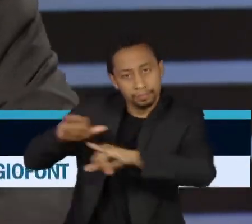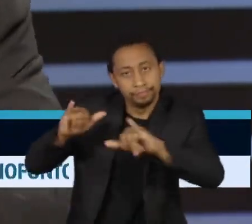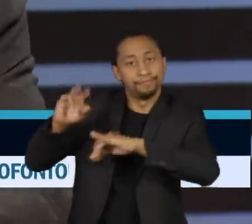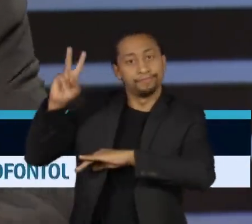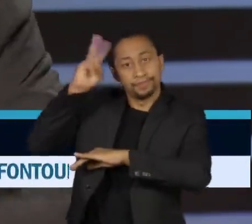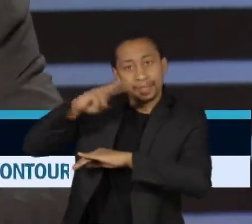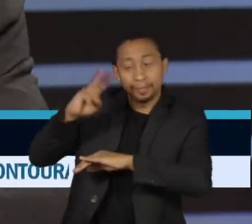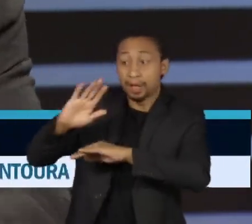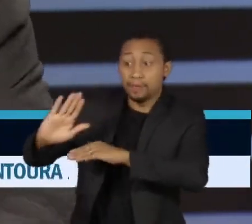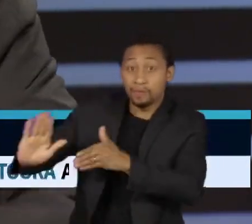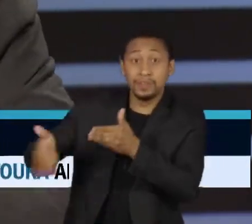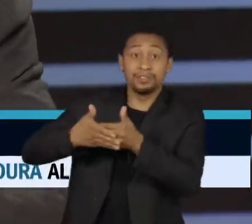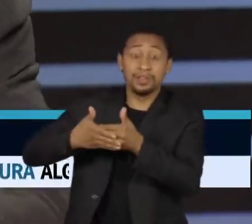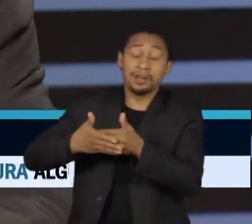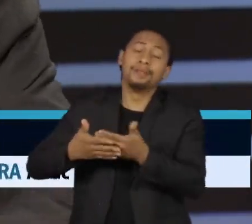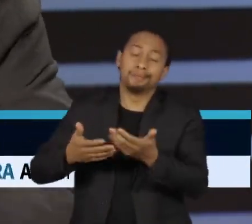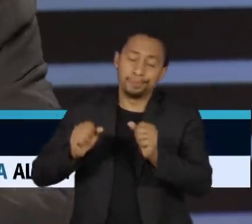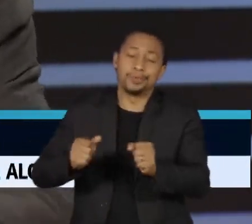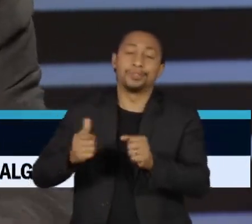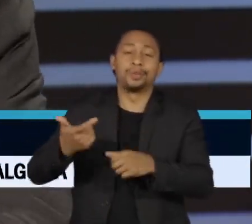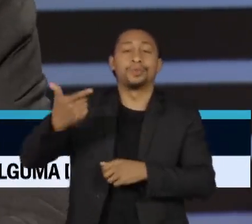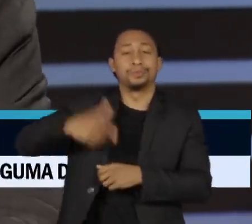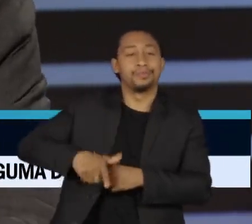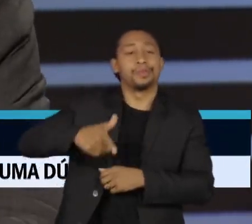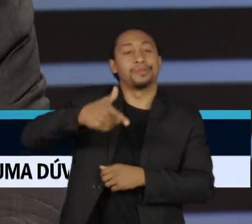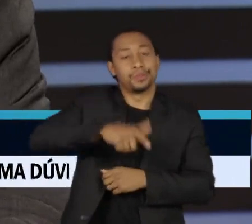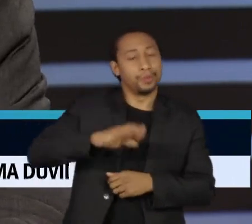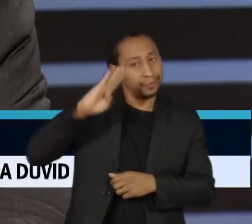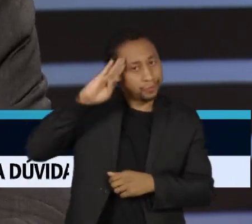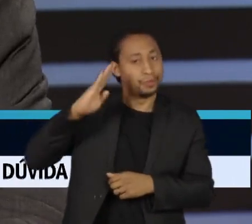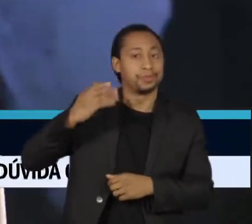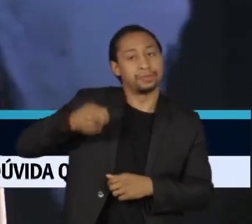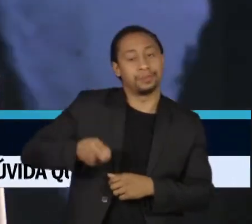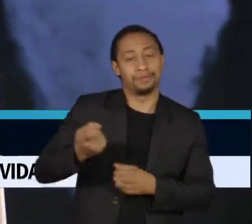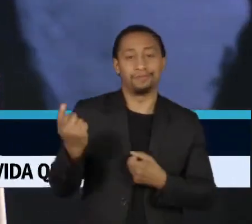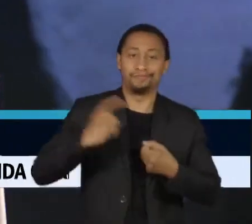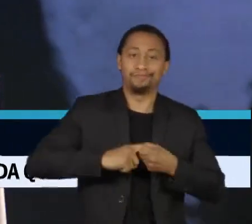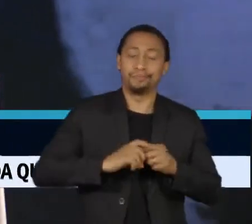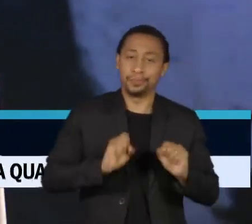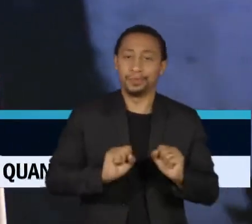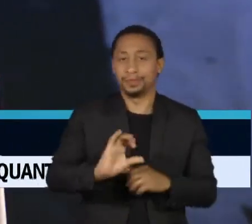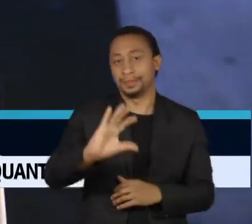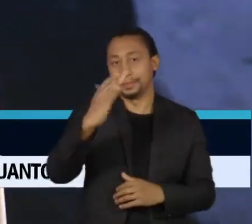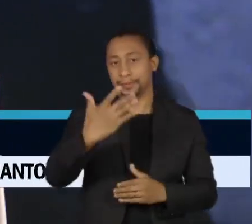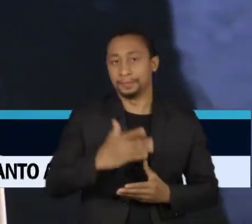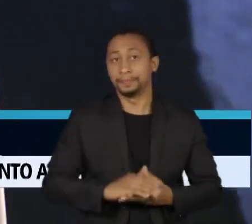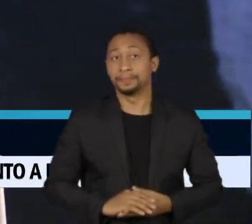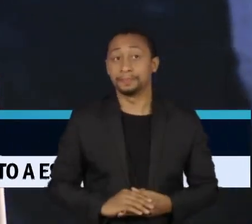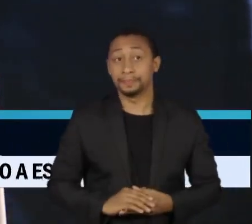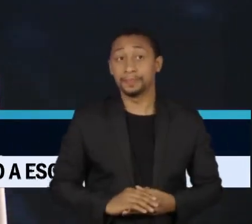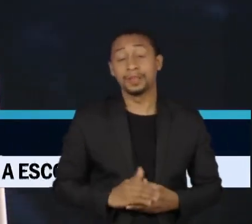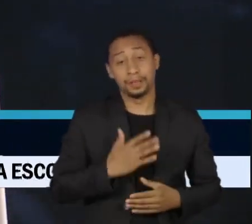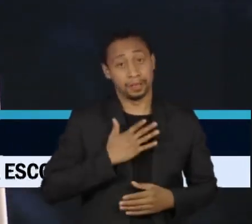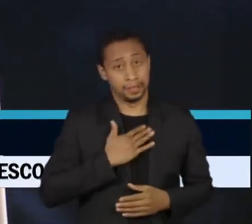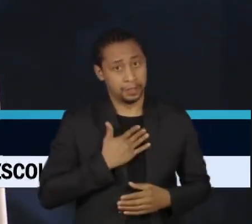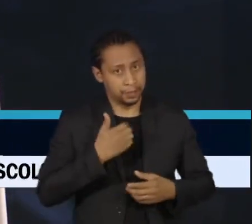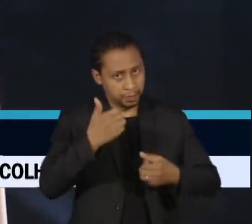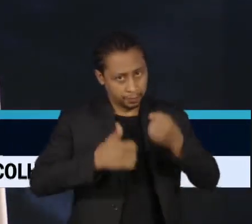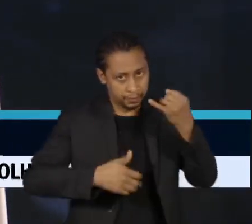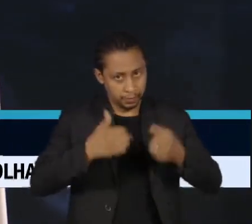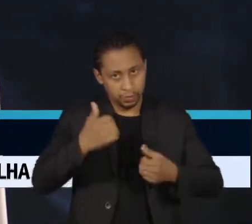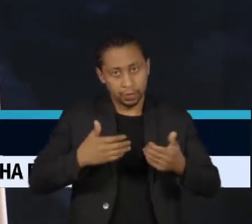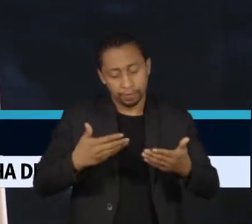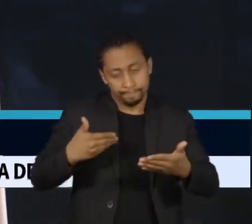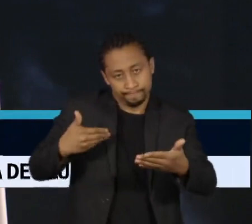processo, você continua repetindo. Né? Agora, além dos motivos que a Patrícia apontou aqui para essa decisão, nesse momento aqui do